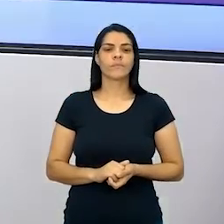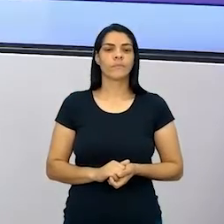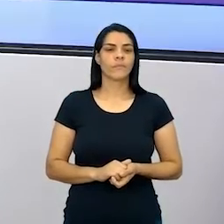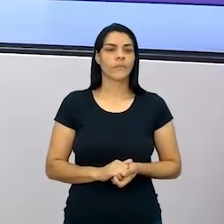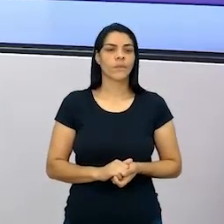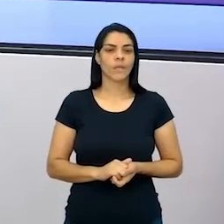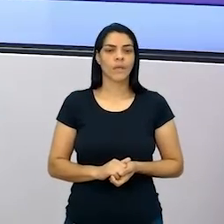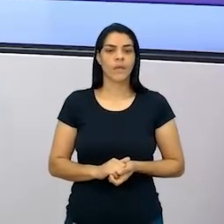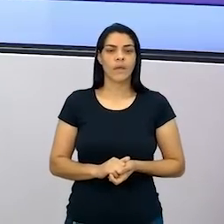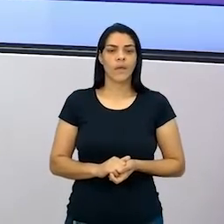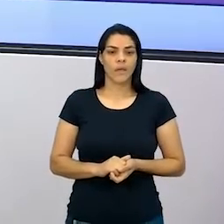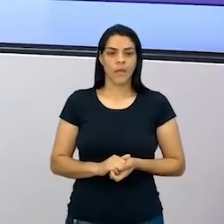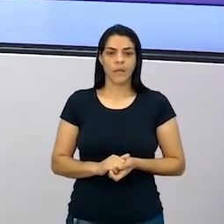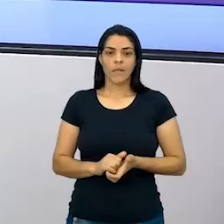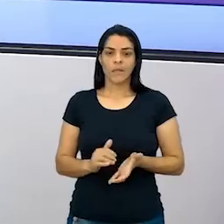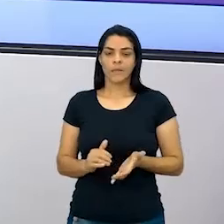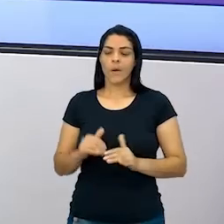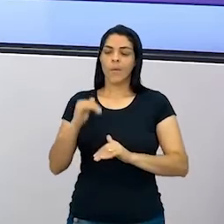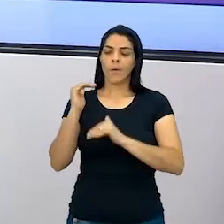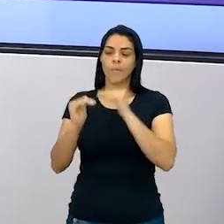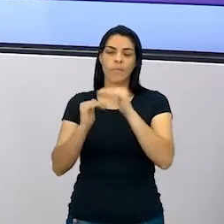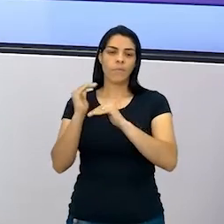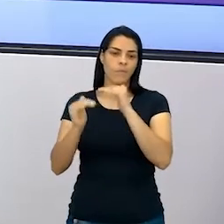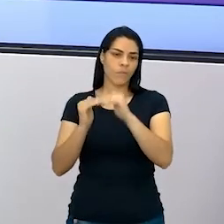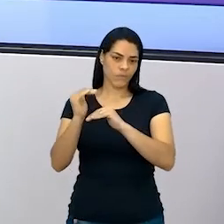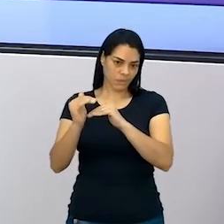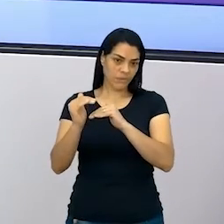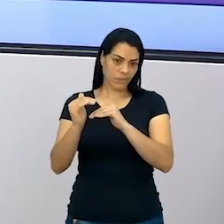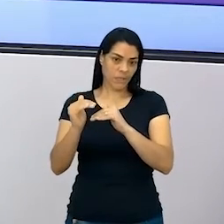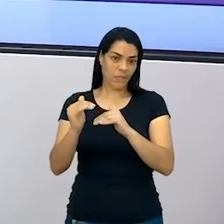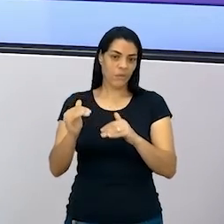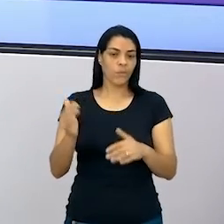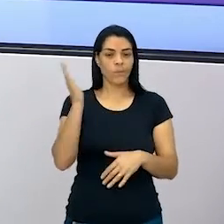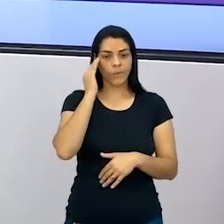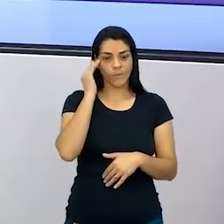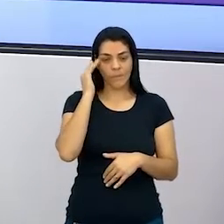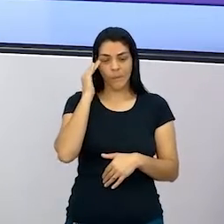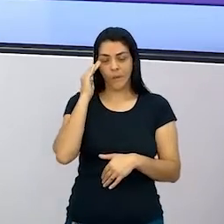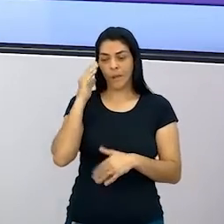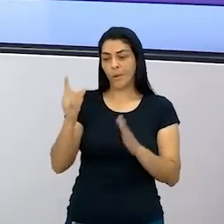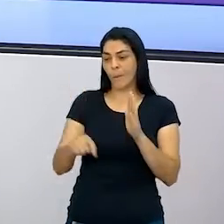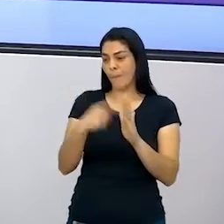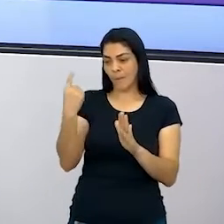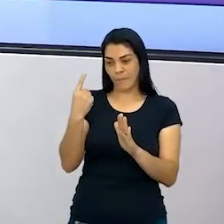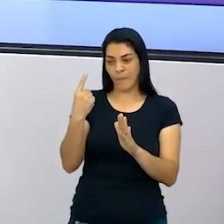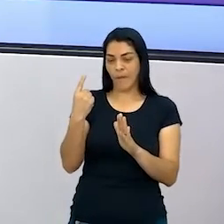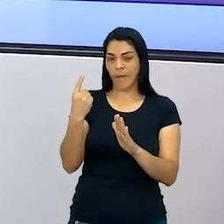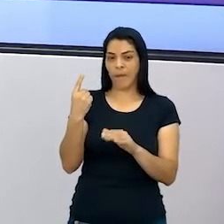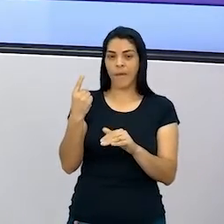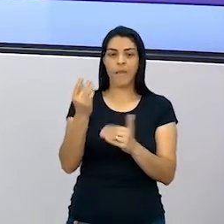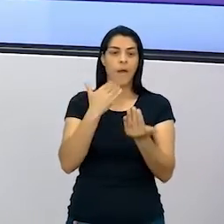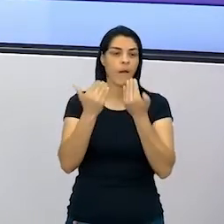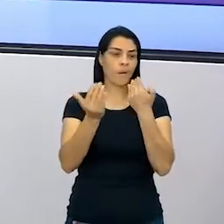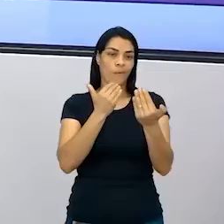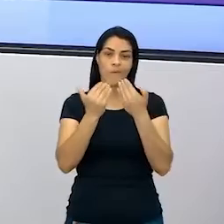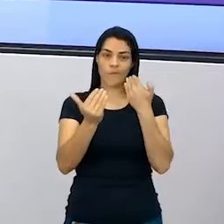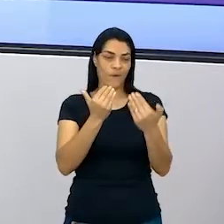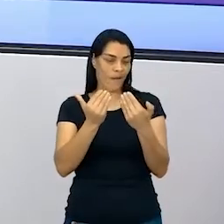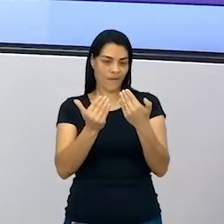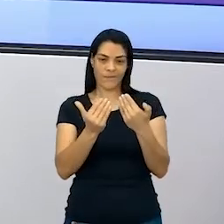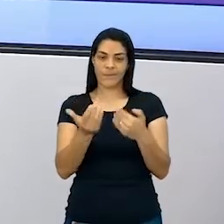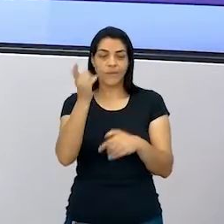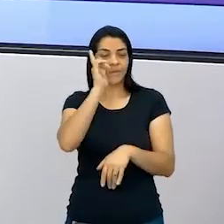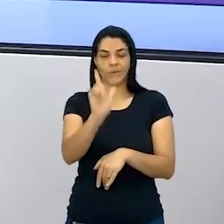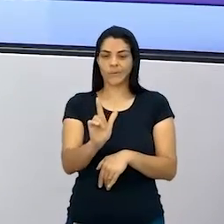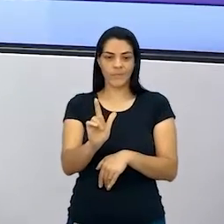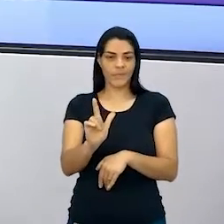que isso é um processo de construção, né? A Sim. gente sabe que não vai ser na primeira conversa que você vai retomar essas etapas com seus